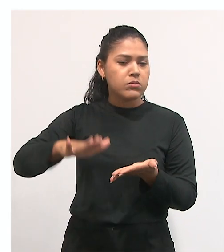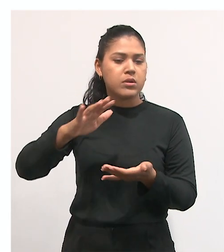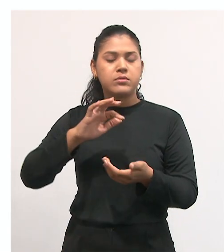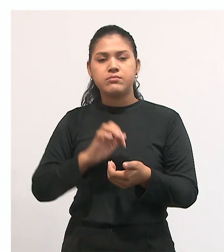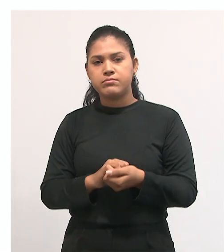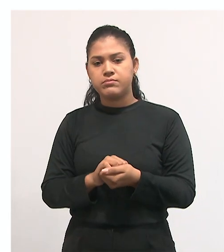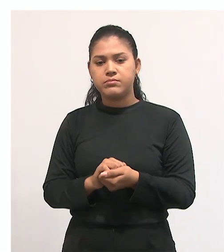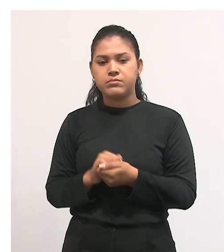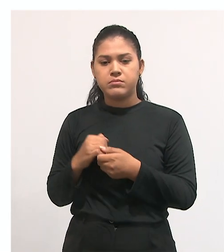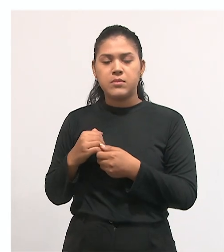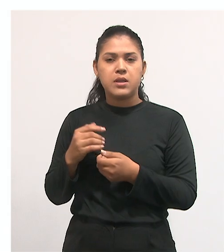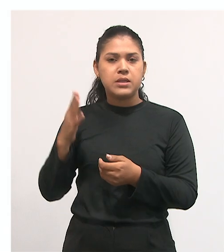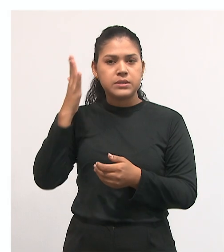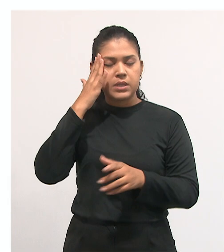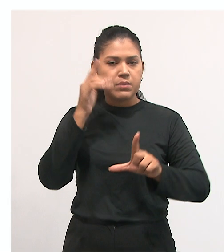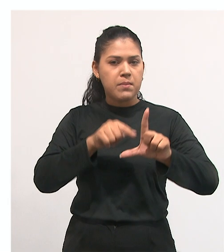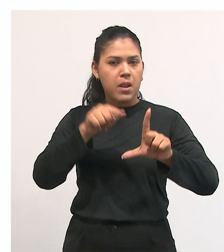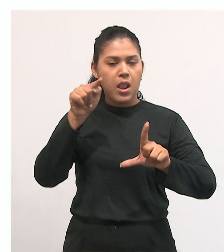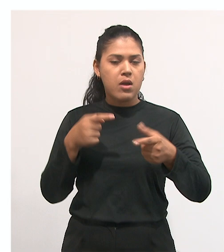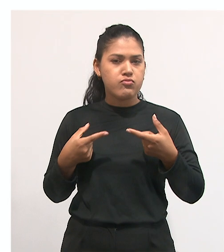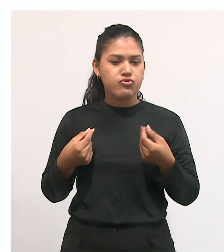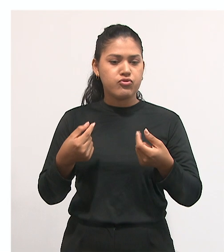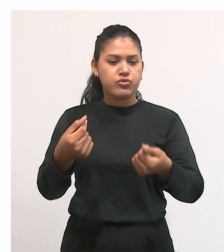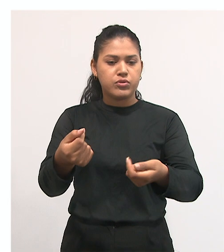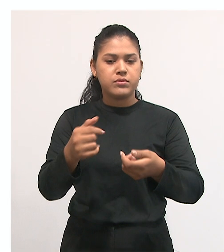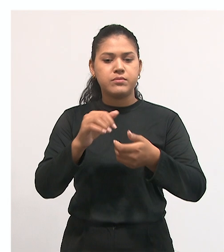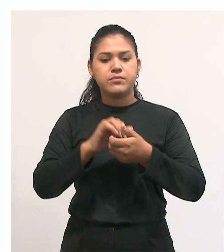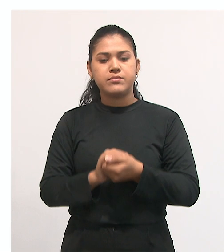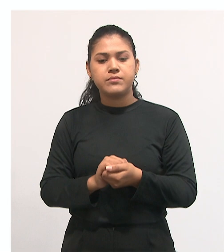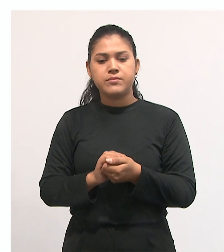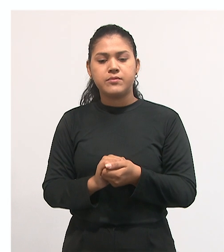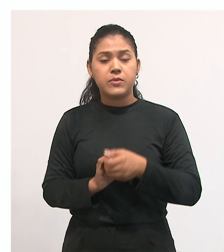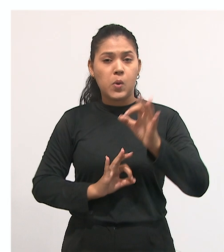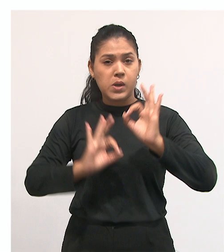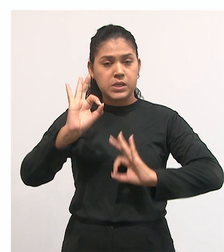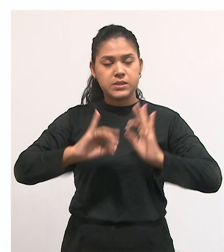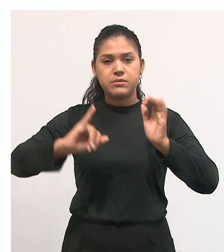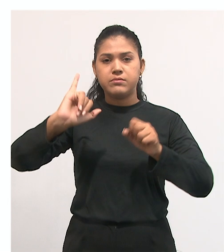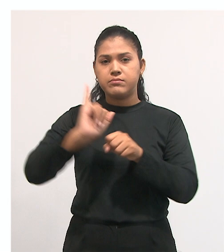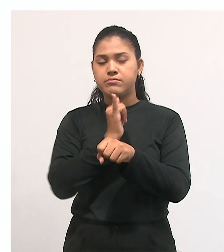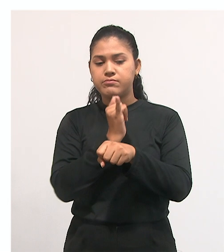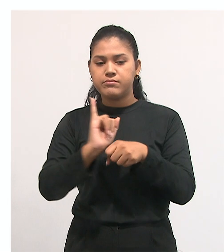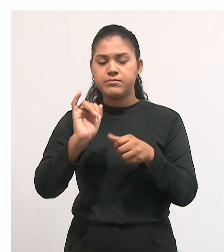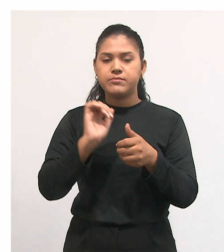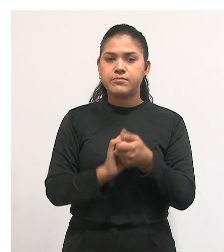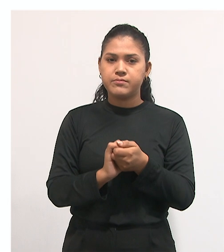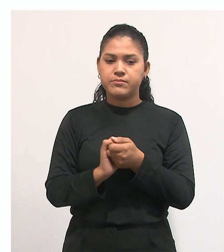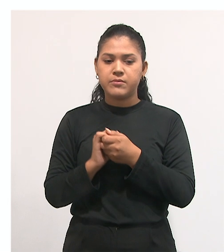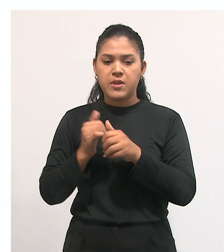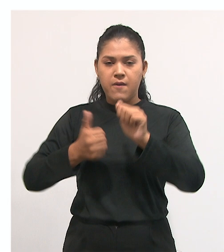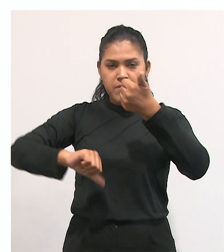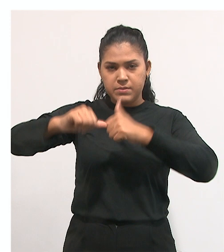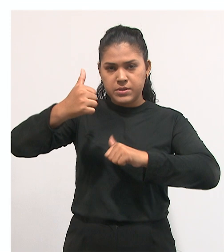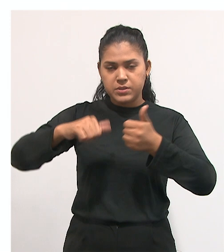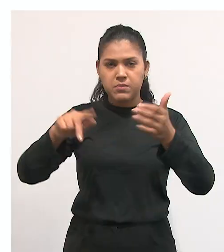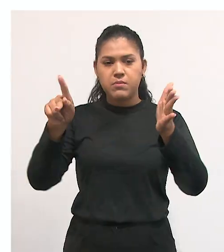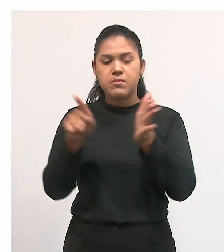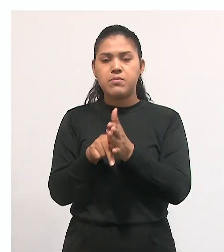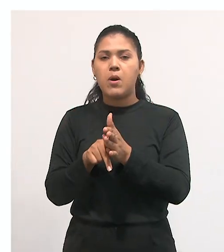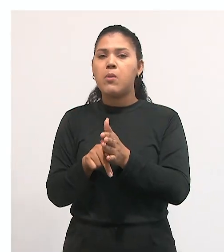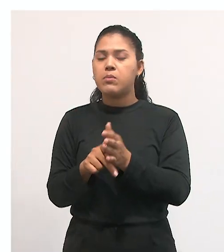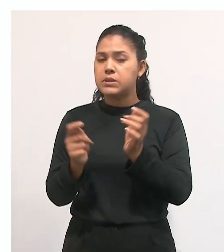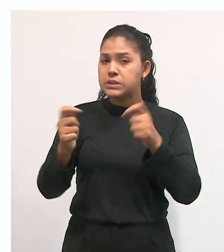dos gastos, realinhamento de estratégias, por último, e a avaliação da viabilidade. O primeiro deles,